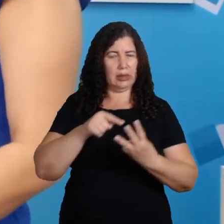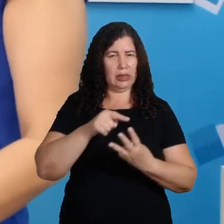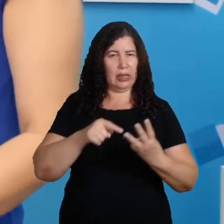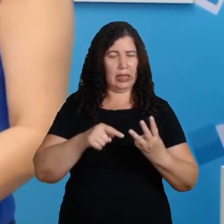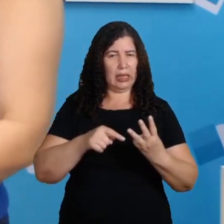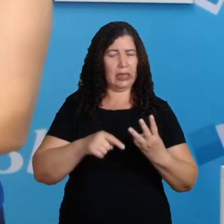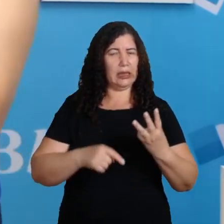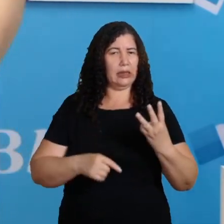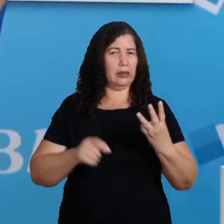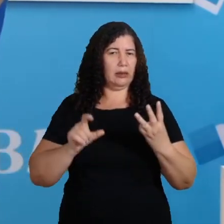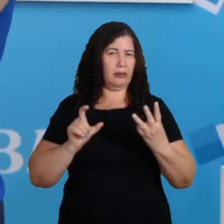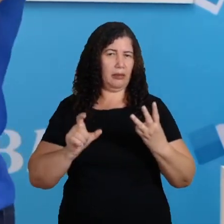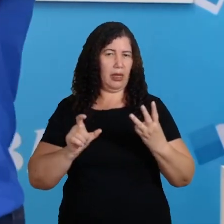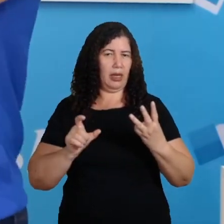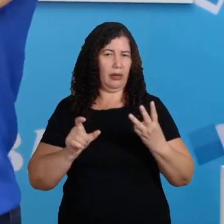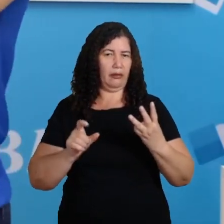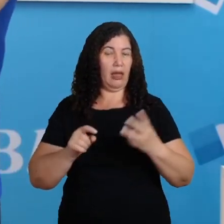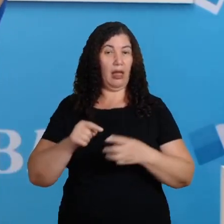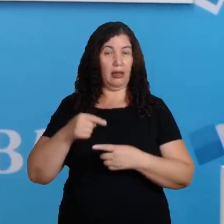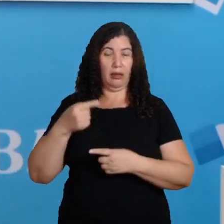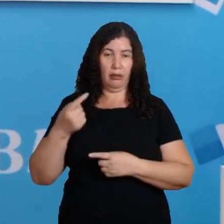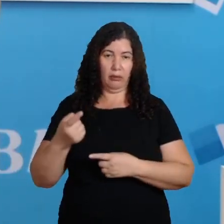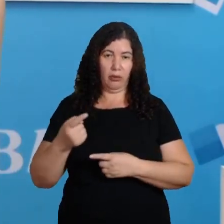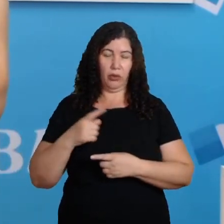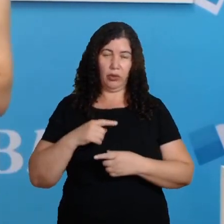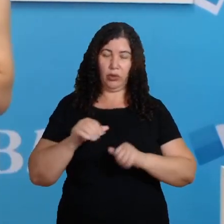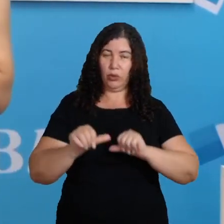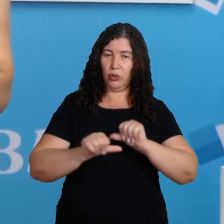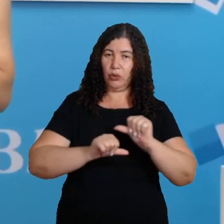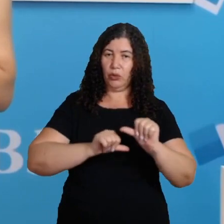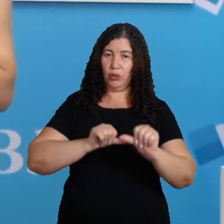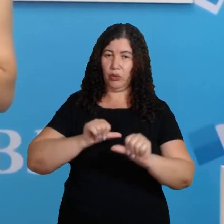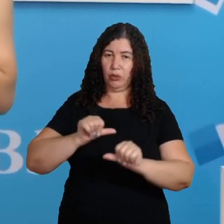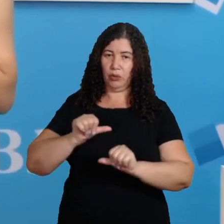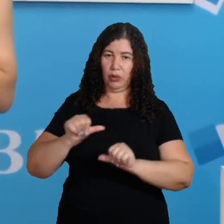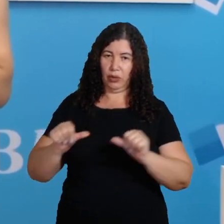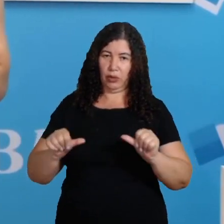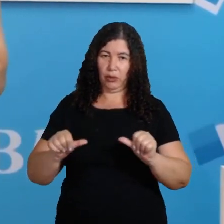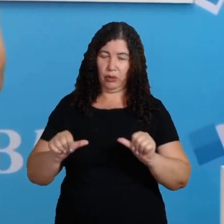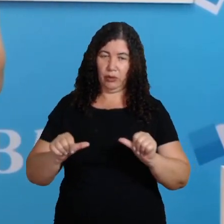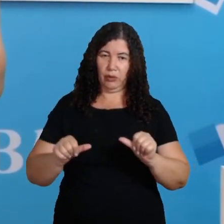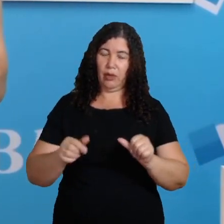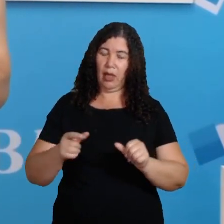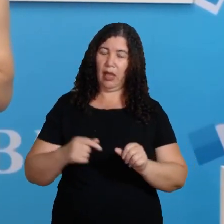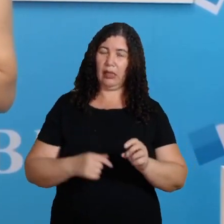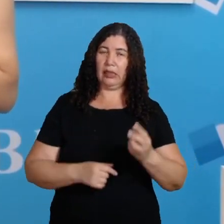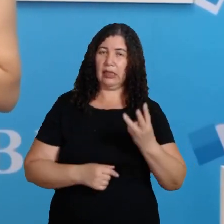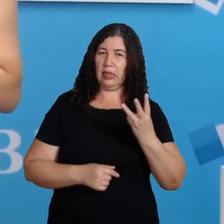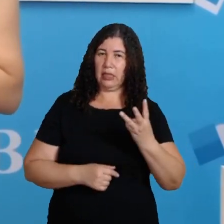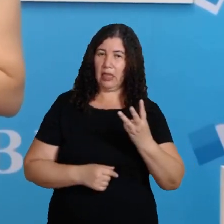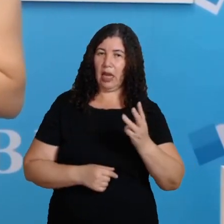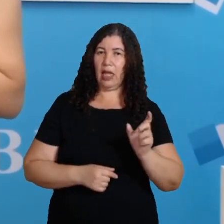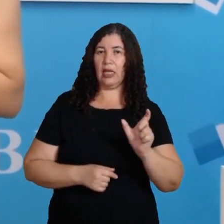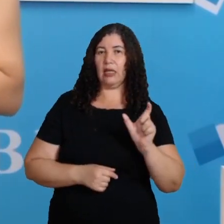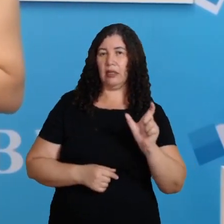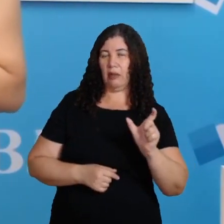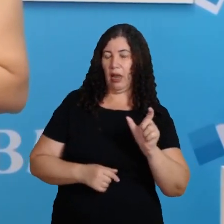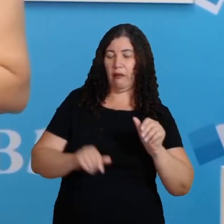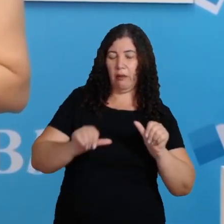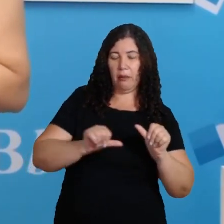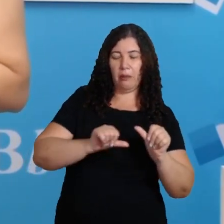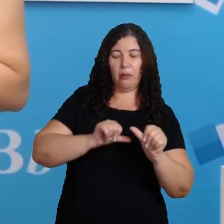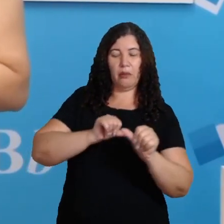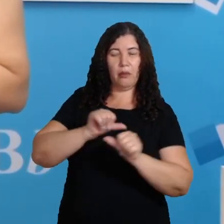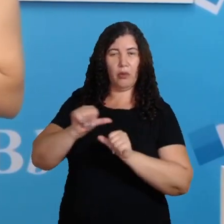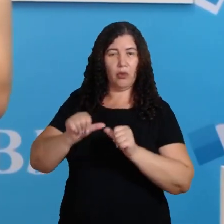citadas. Na frente, depois dos 2 pontos, eu traduzi as 3 palavras